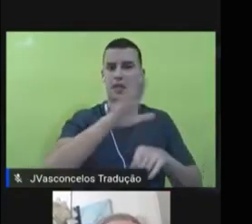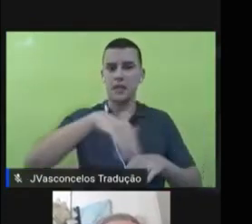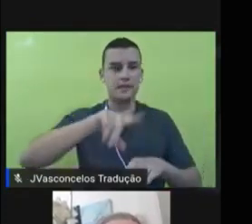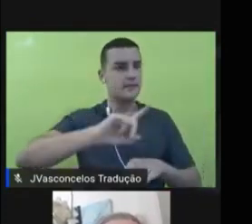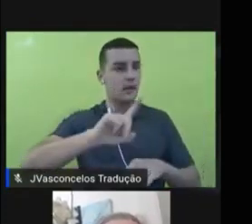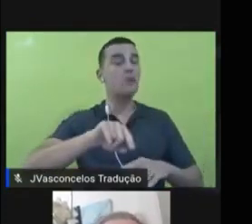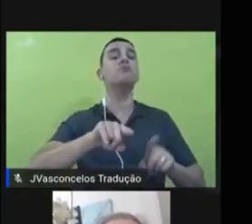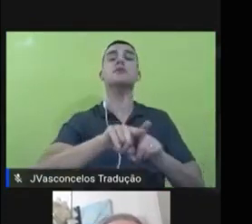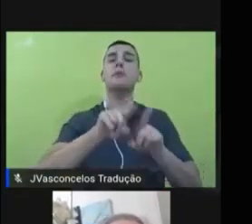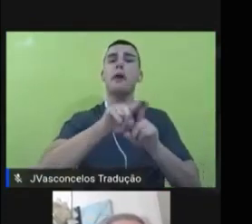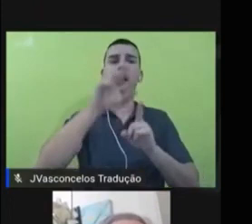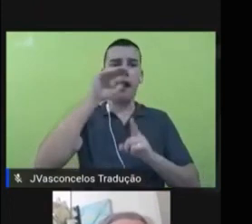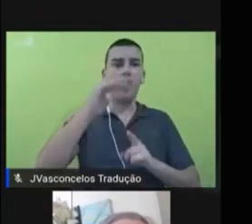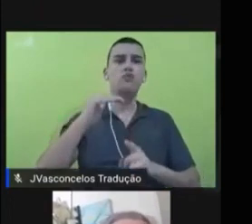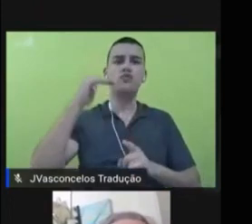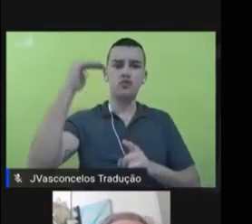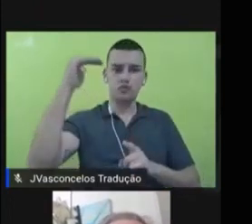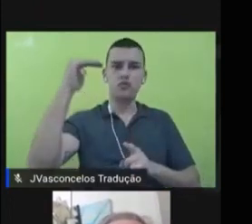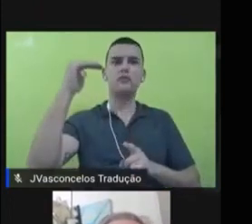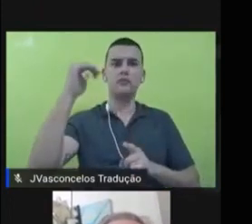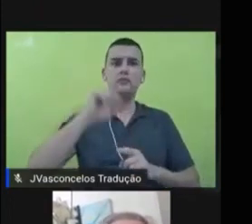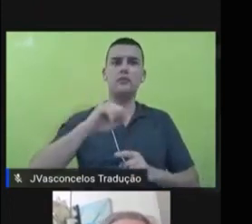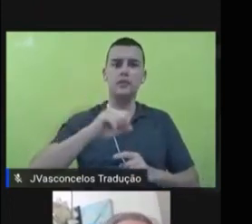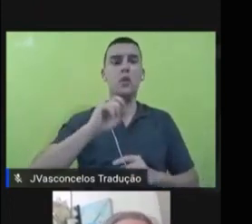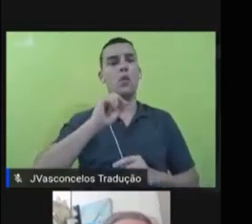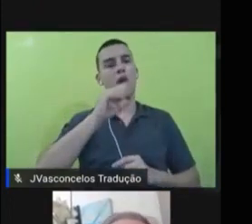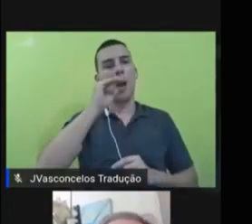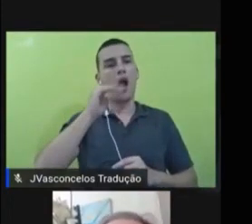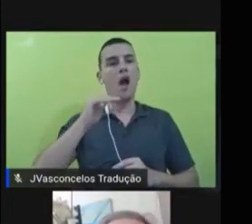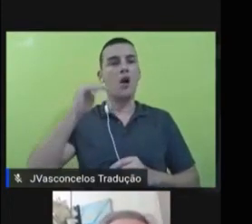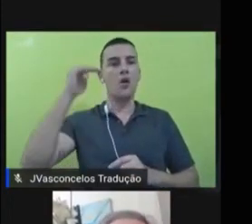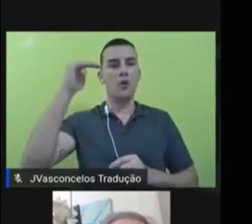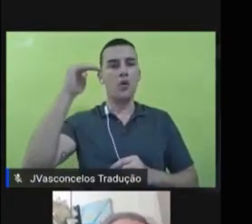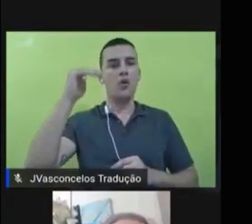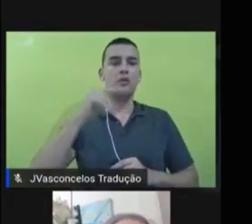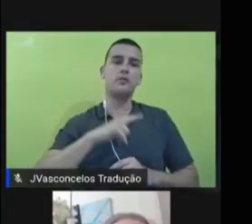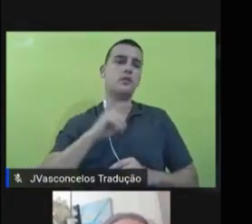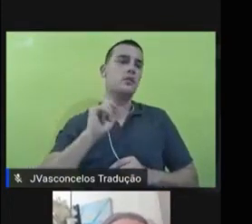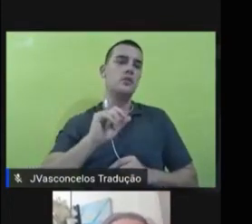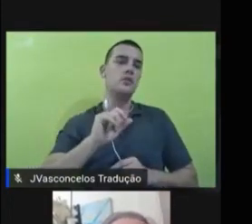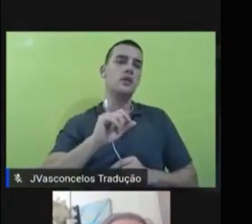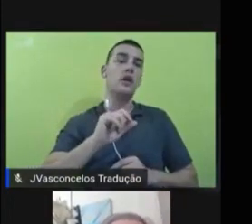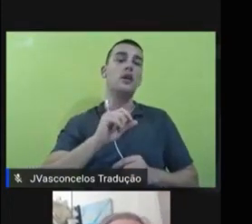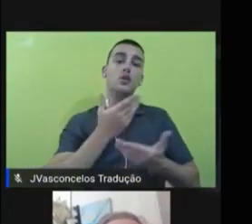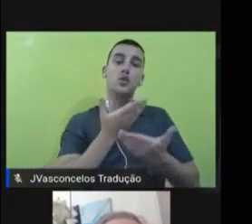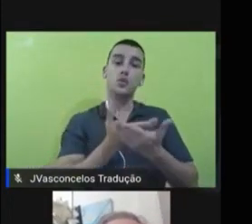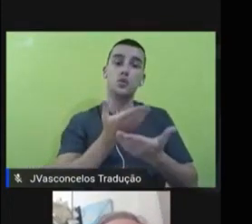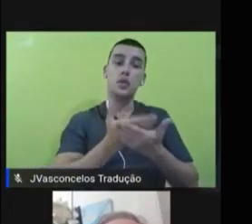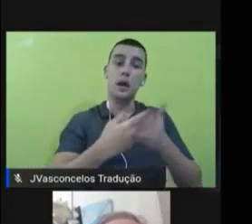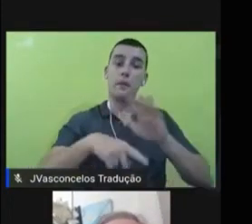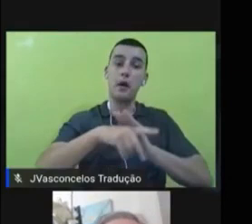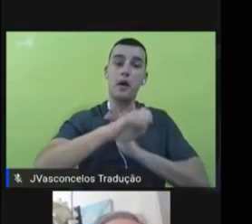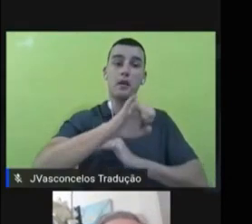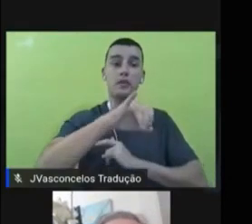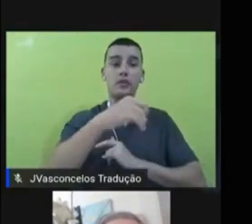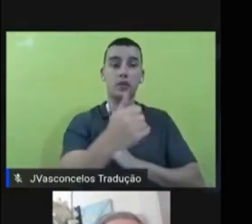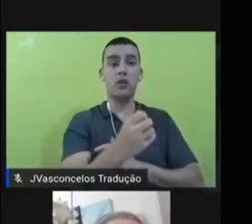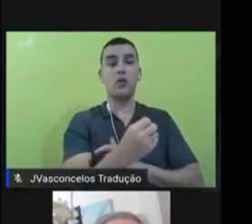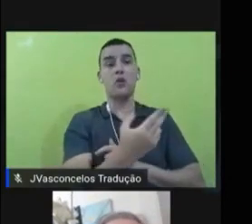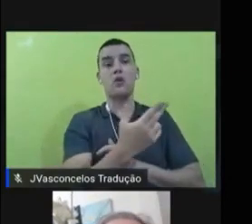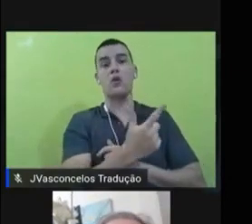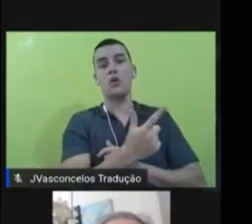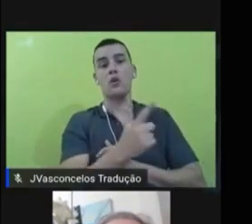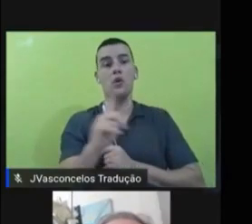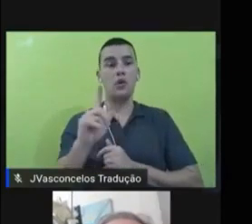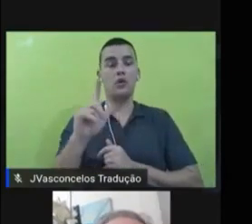né? O adulto, seja o adulto que esteja na educação de jovens adultos, seja o adulto que esteja no